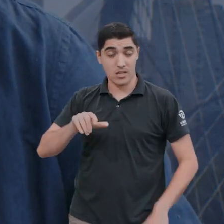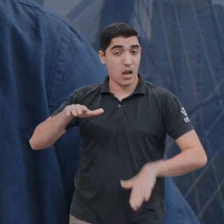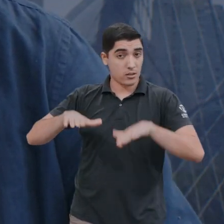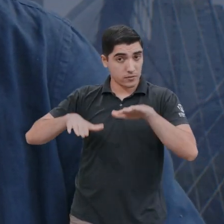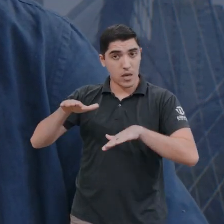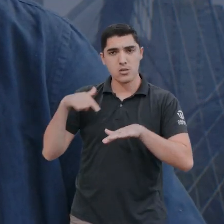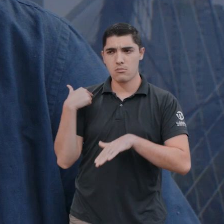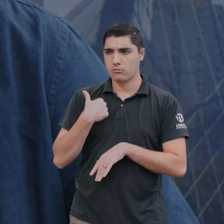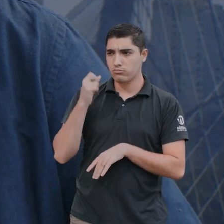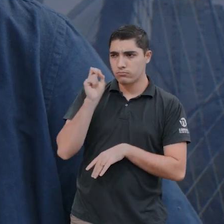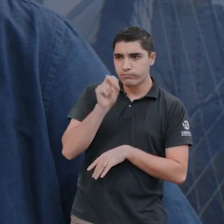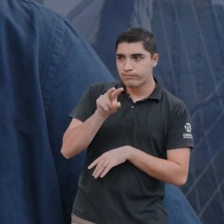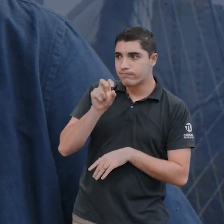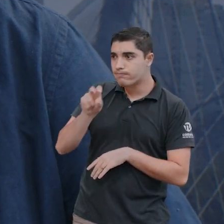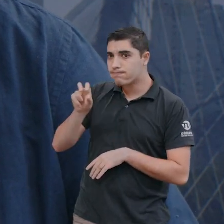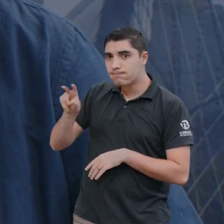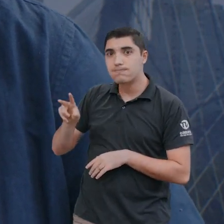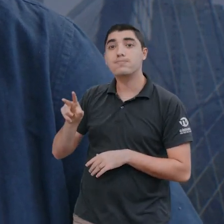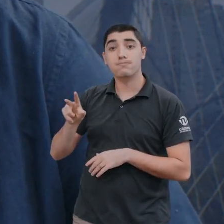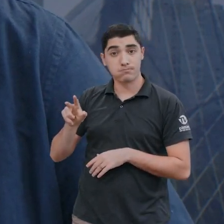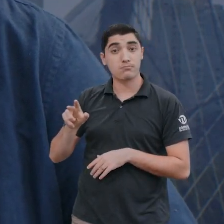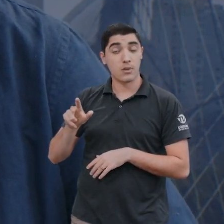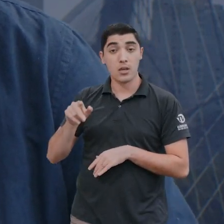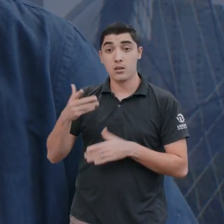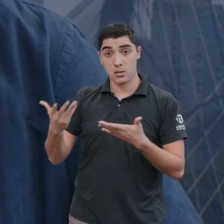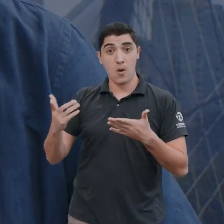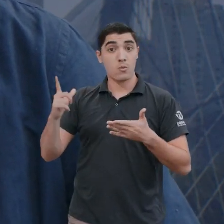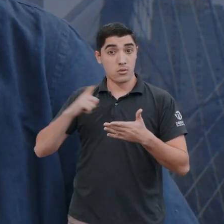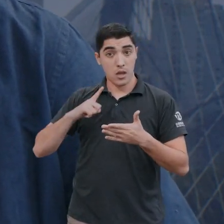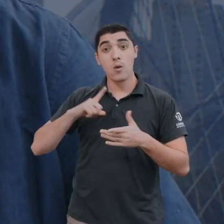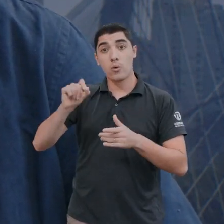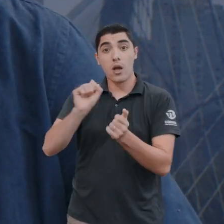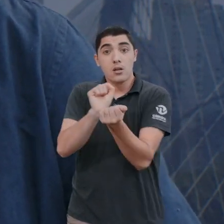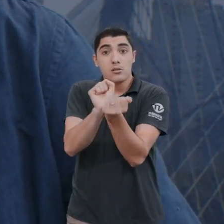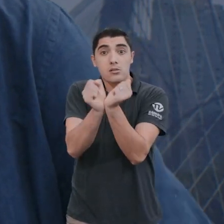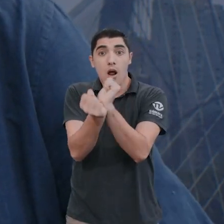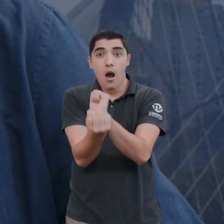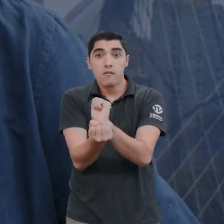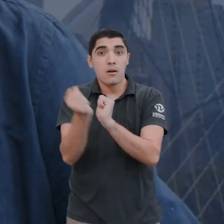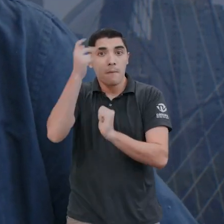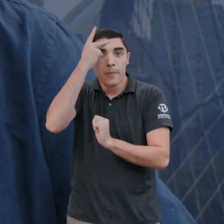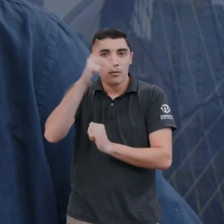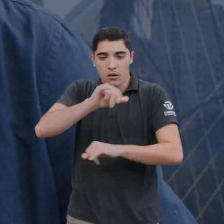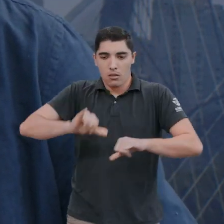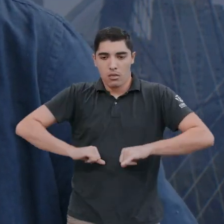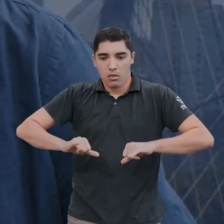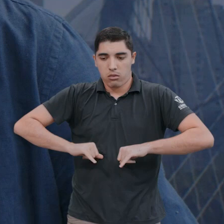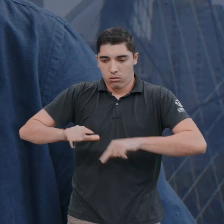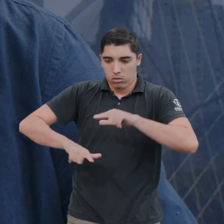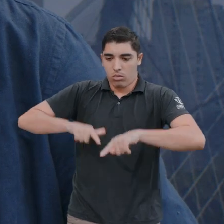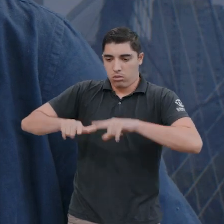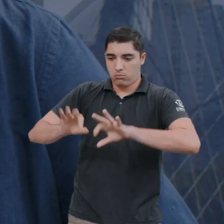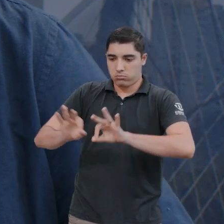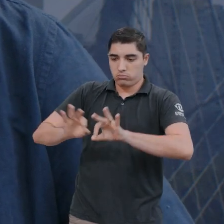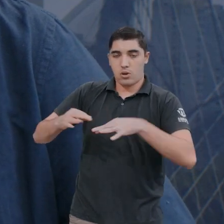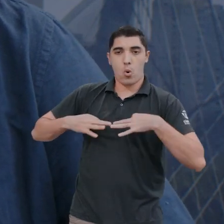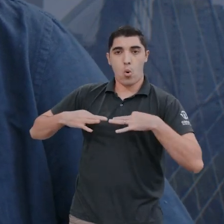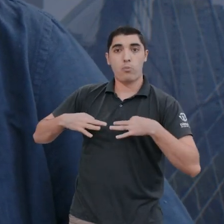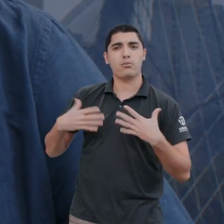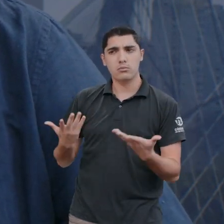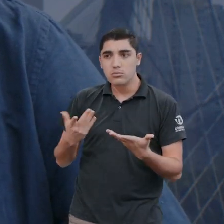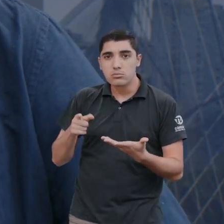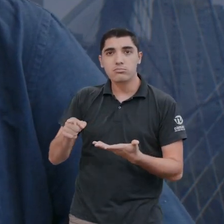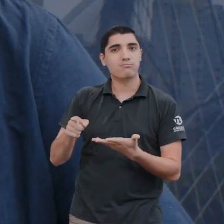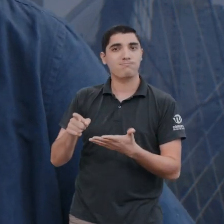se depara cada vez mais com isso, mas muitas vezes existe mão de obra escrava empregada para produzir essa roupa. Então, ela